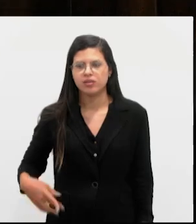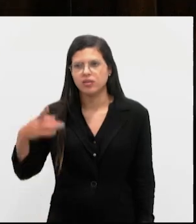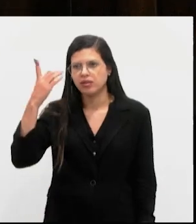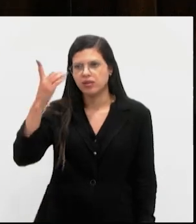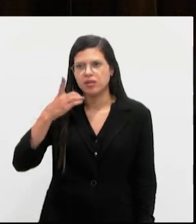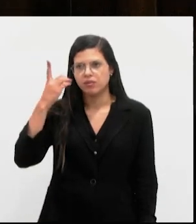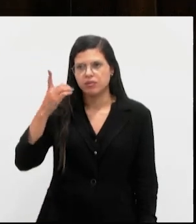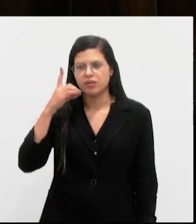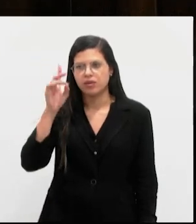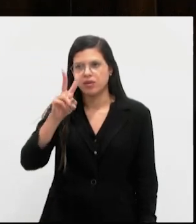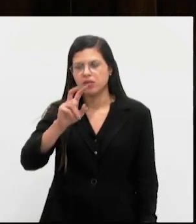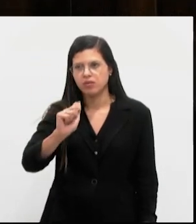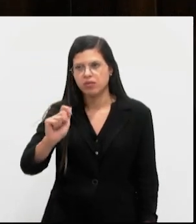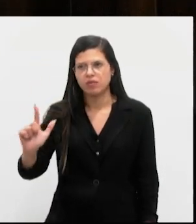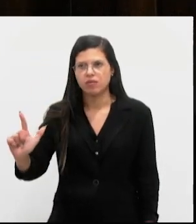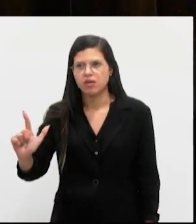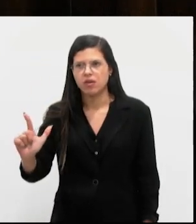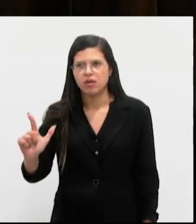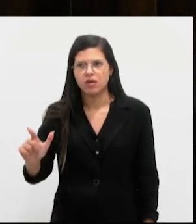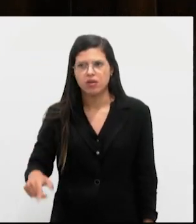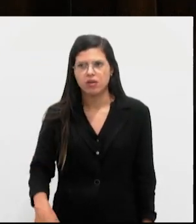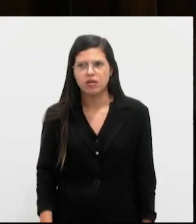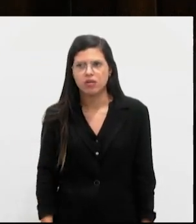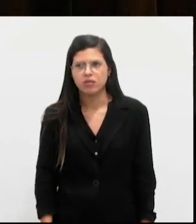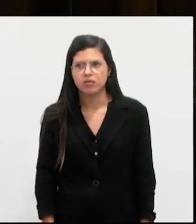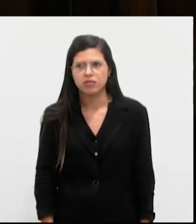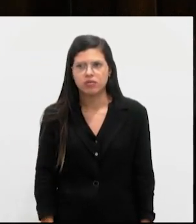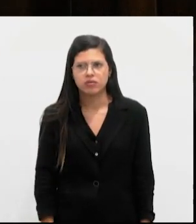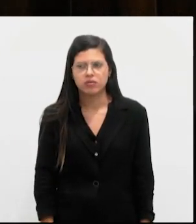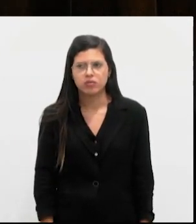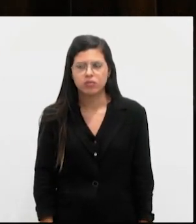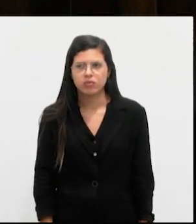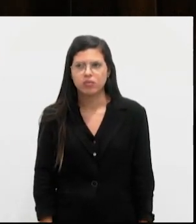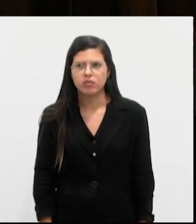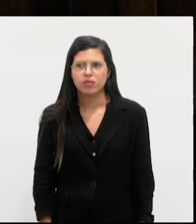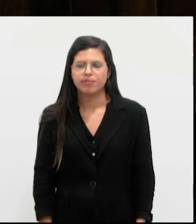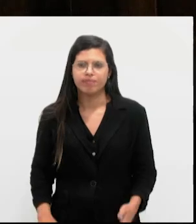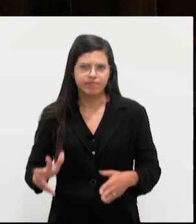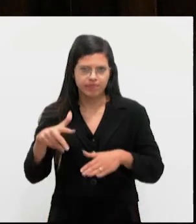deputado Valda Ceasa, venho a plenário